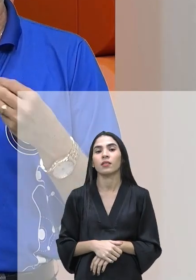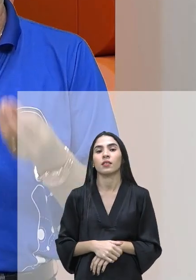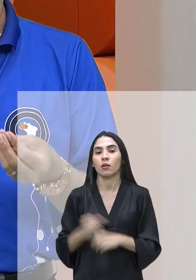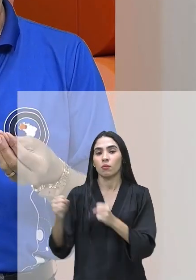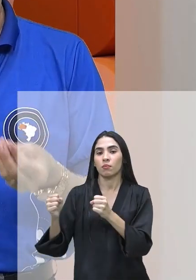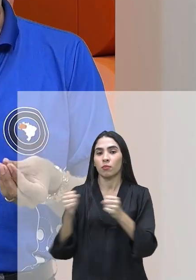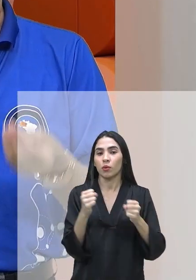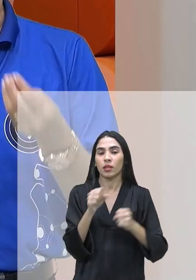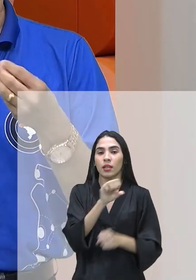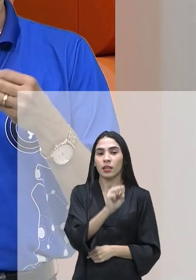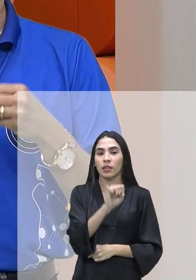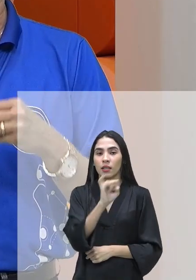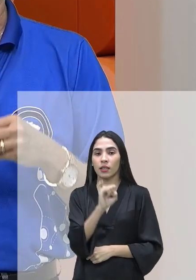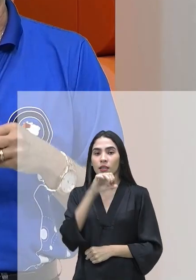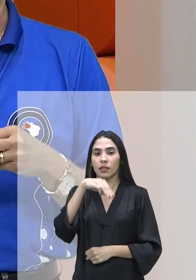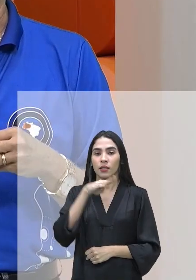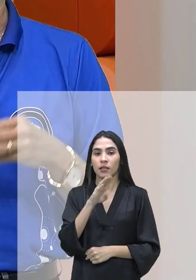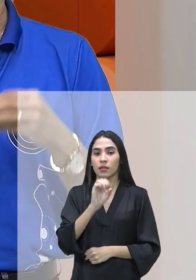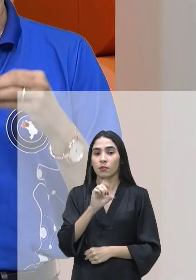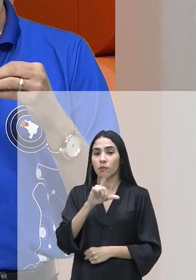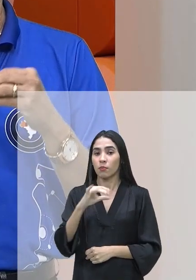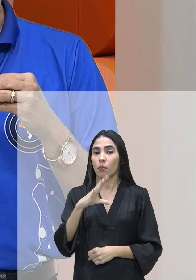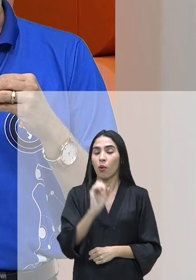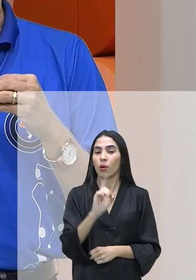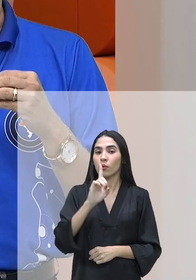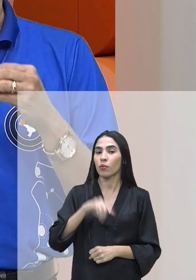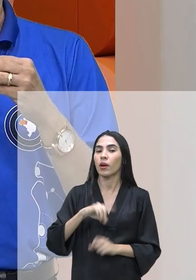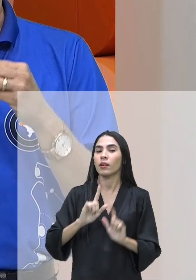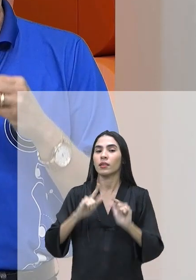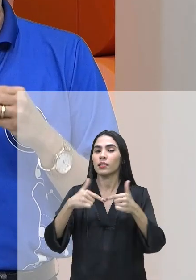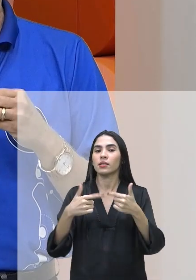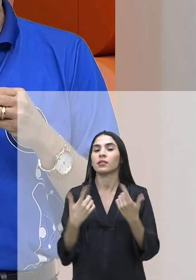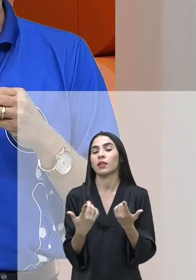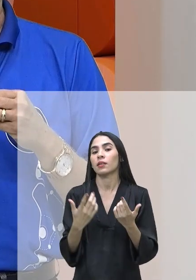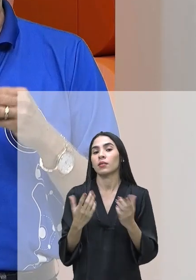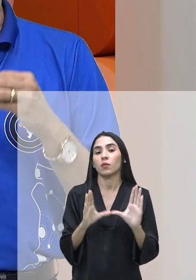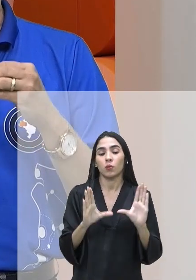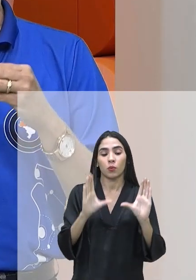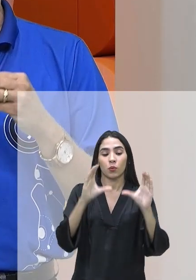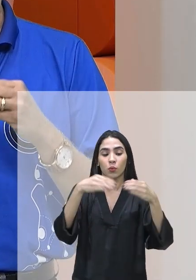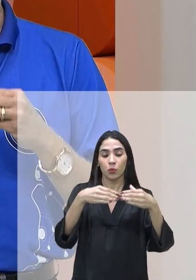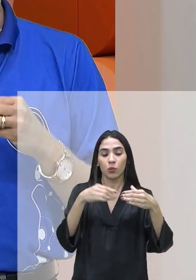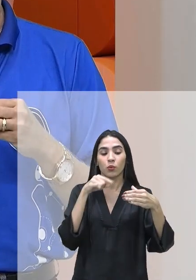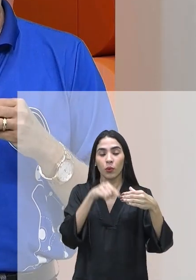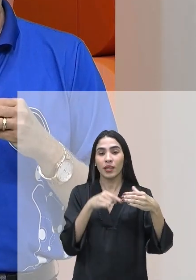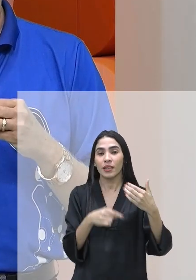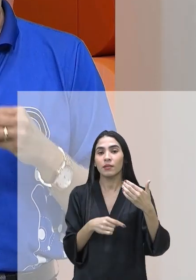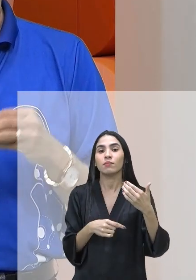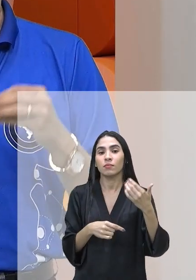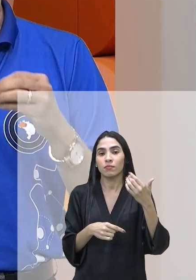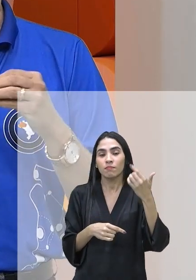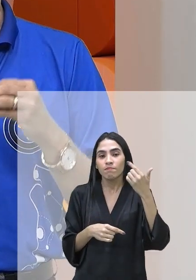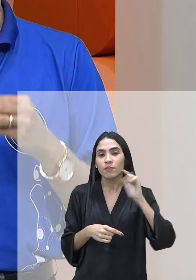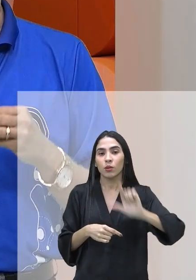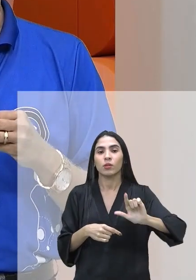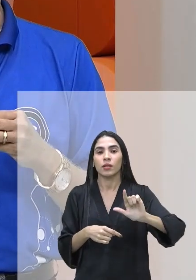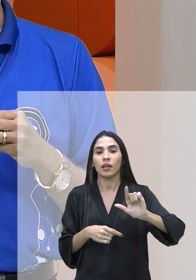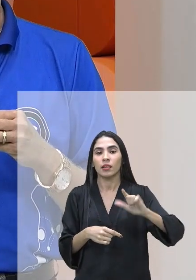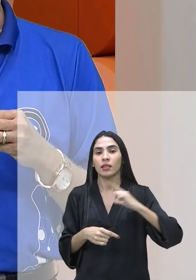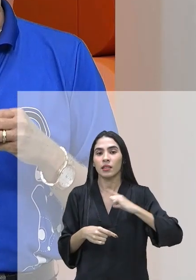poder simbólico são exercidas de quem? De uma classe que detém conhecimento,